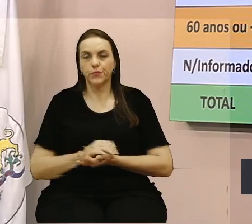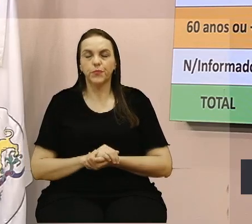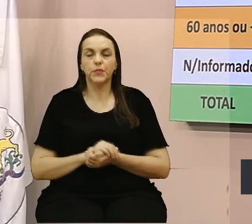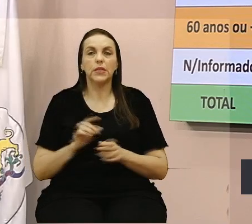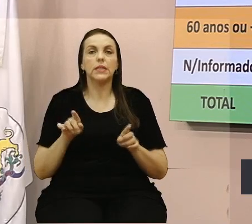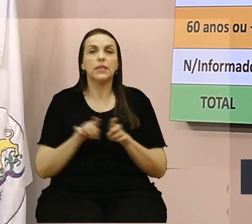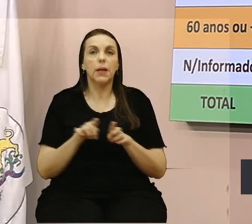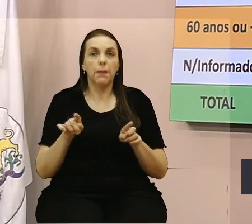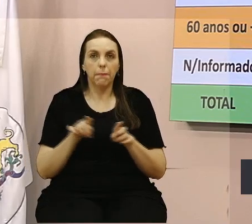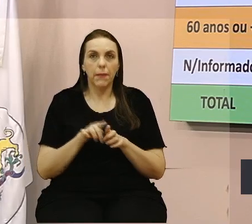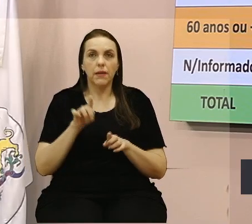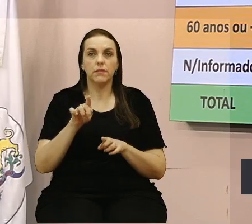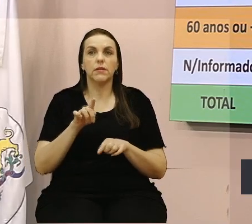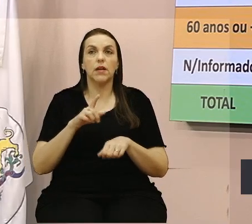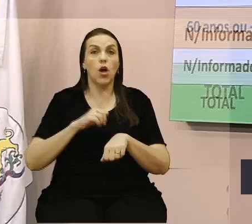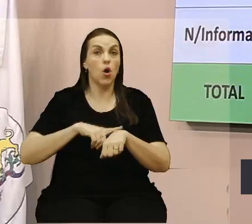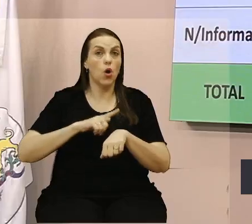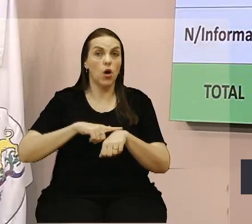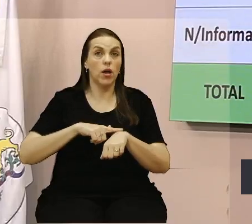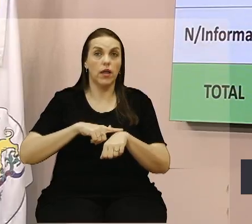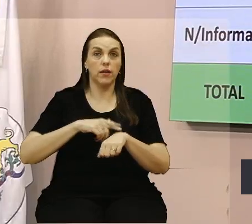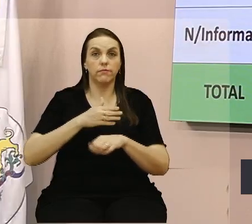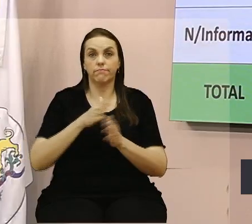a faixa horária, né?